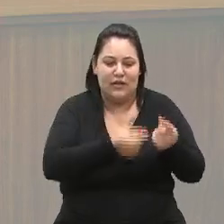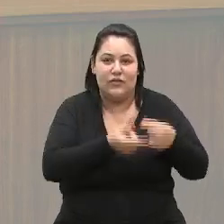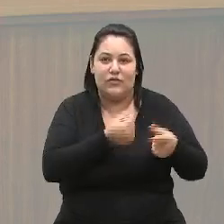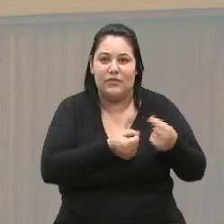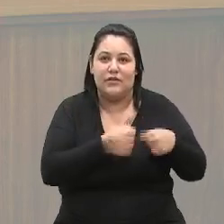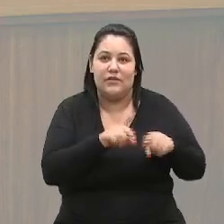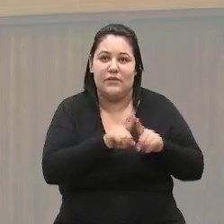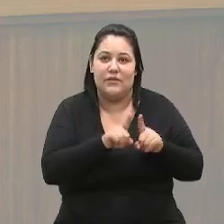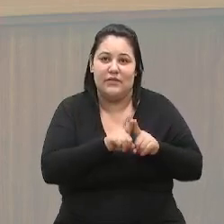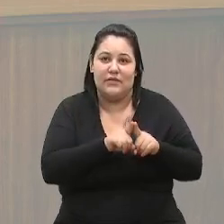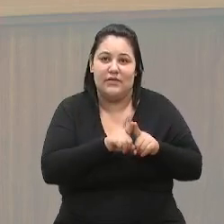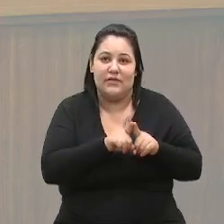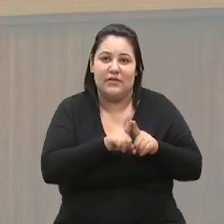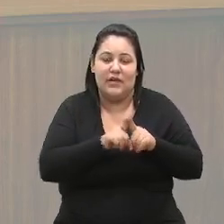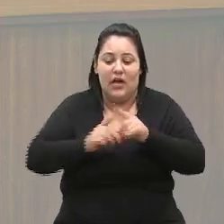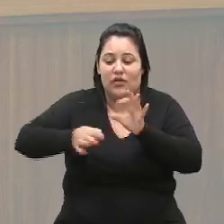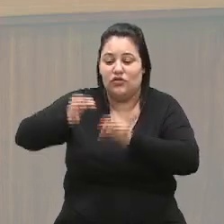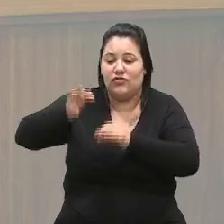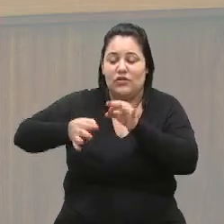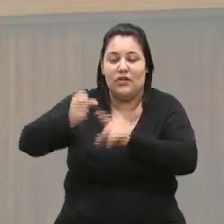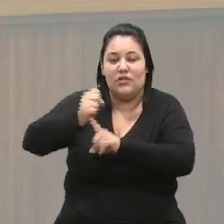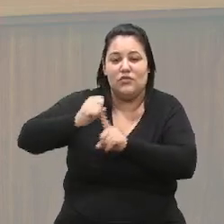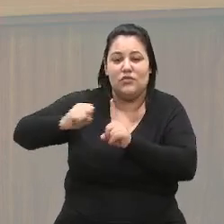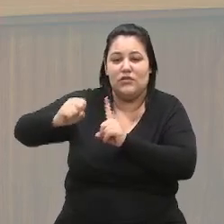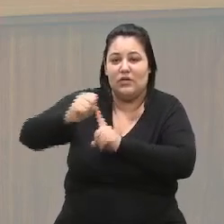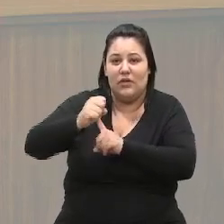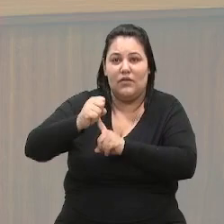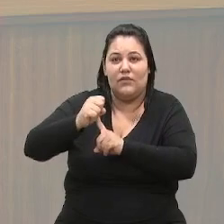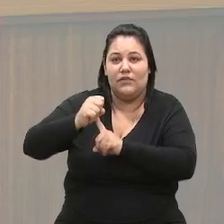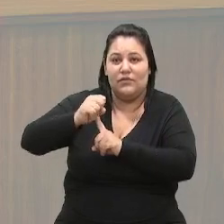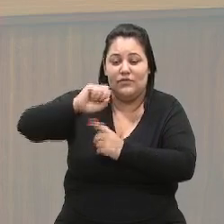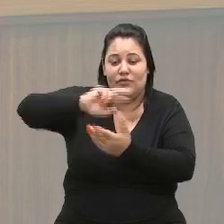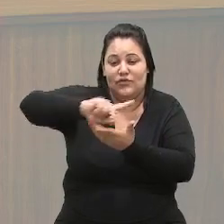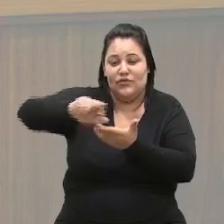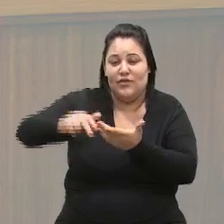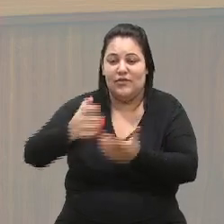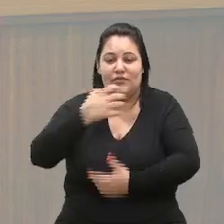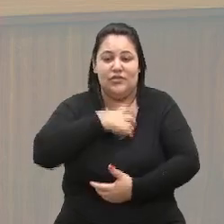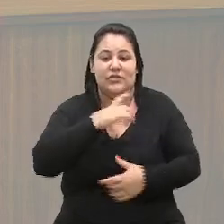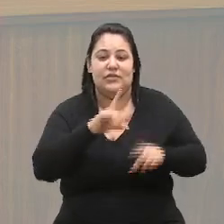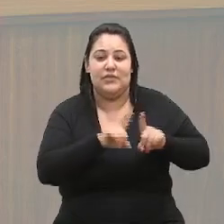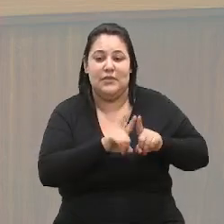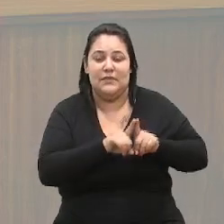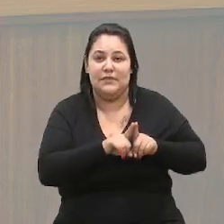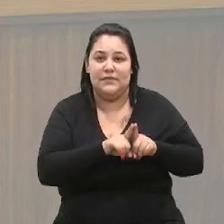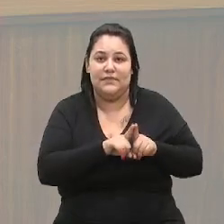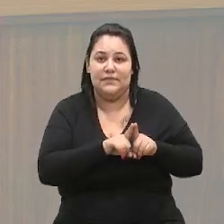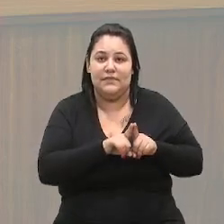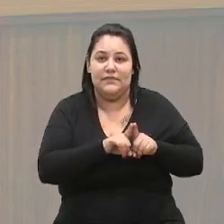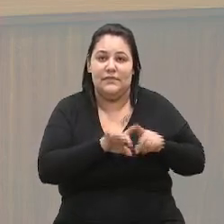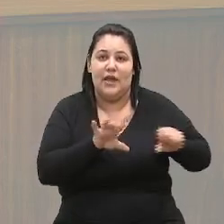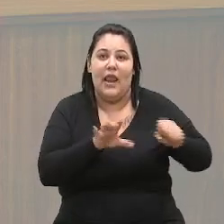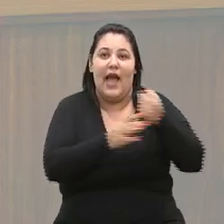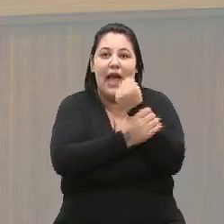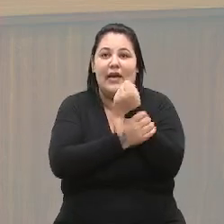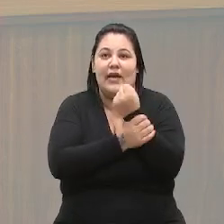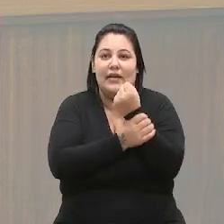econômica, a justiça social de várias formas. Ela